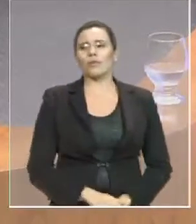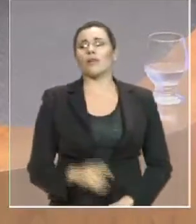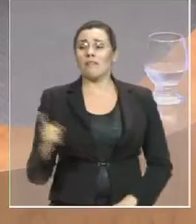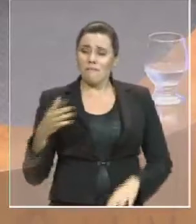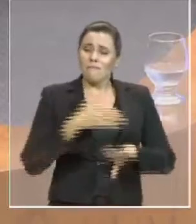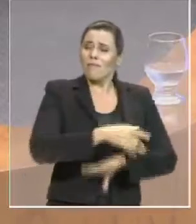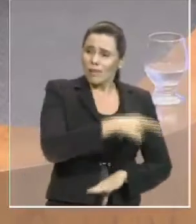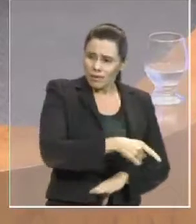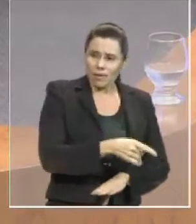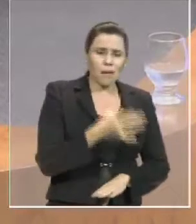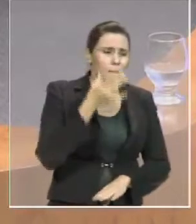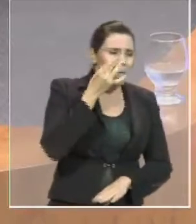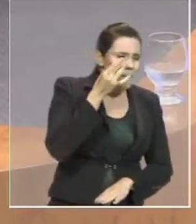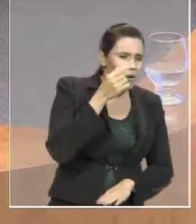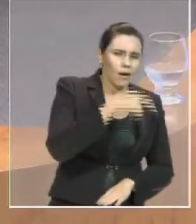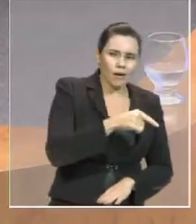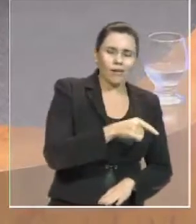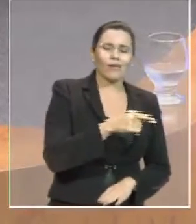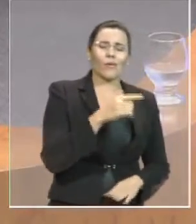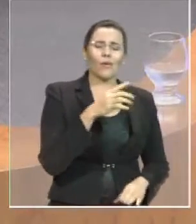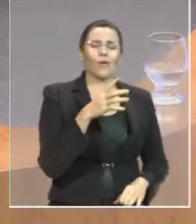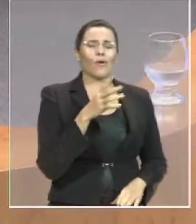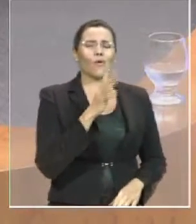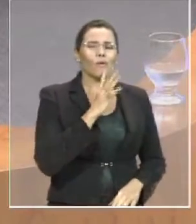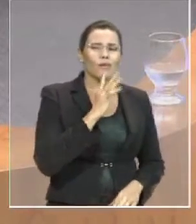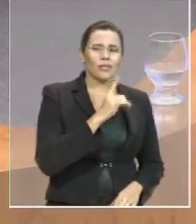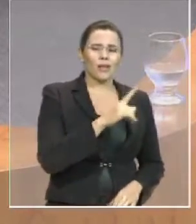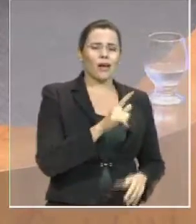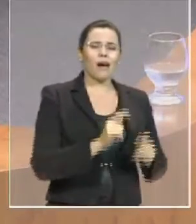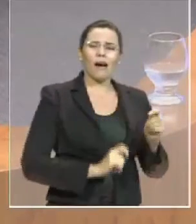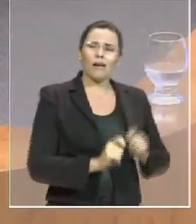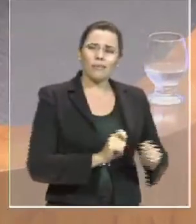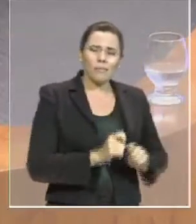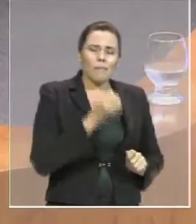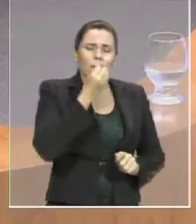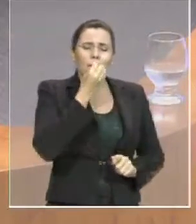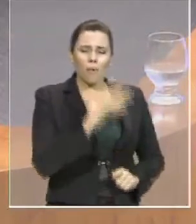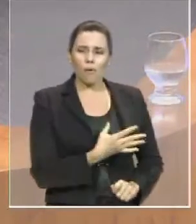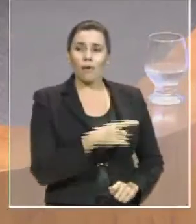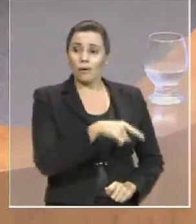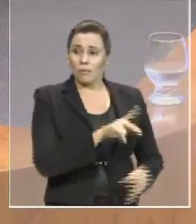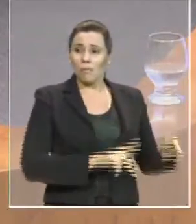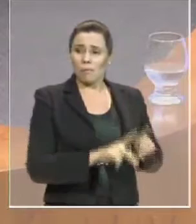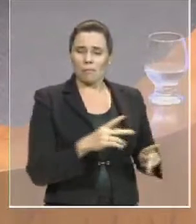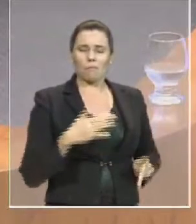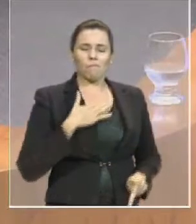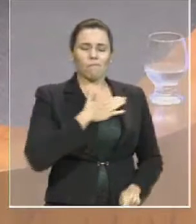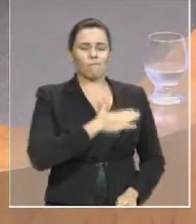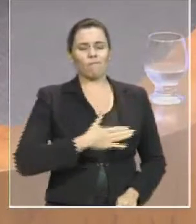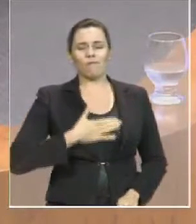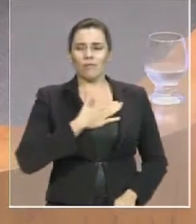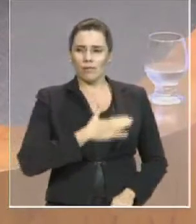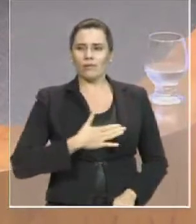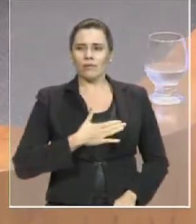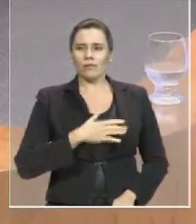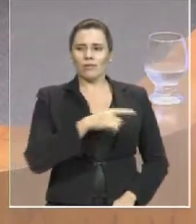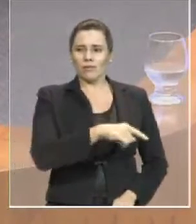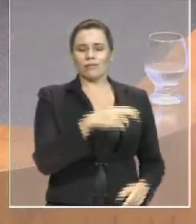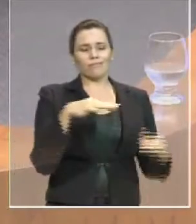séria e pautada nos princípios éticos e uma população satisfeita com a cidade de